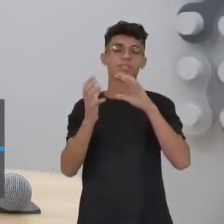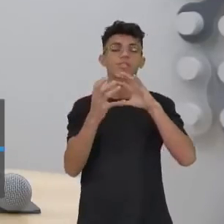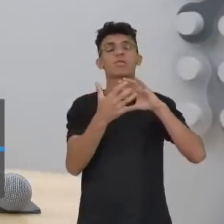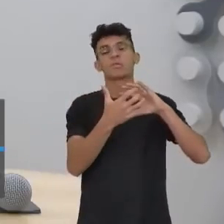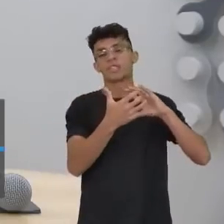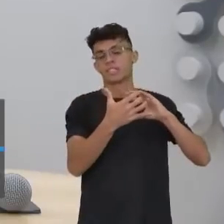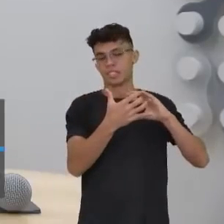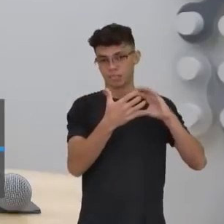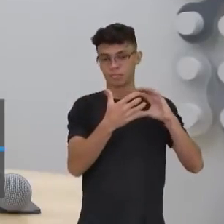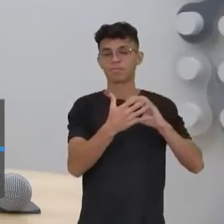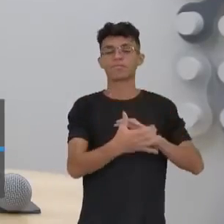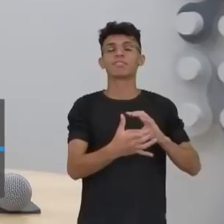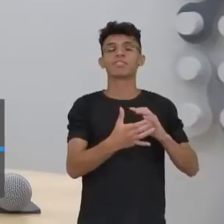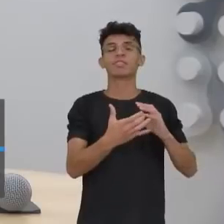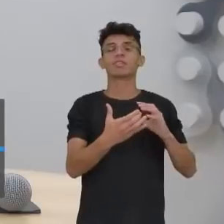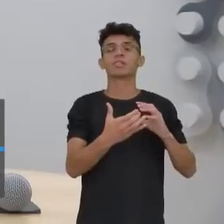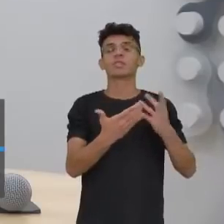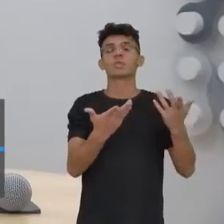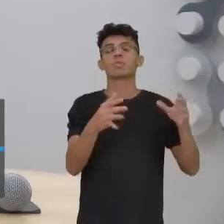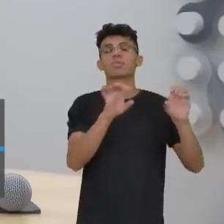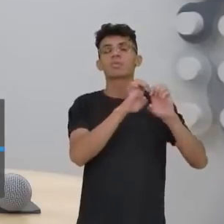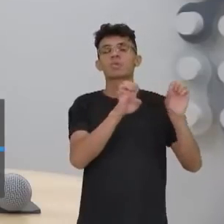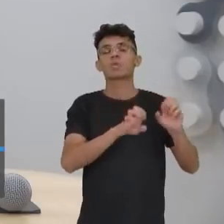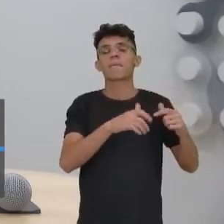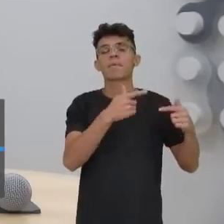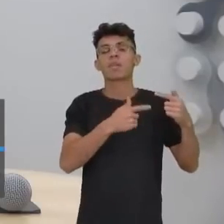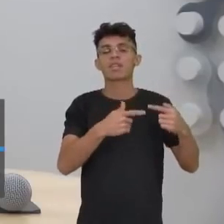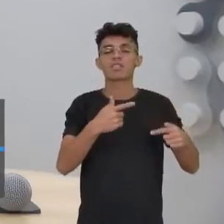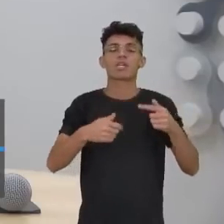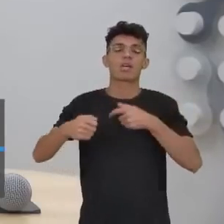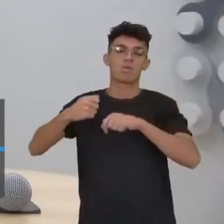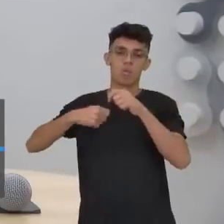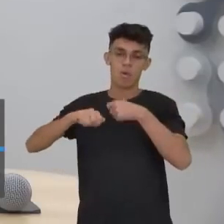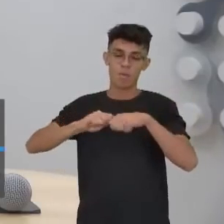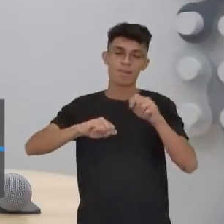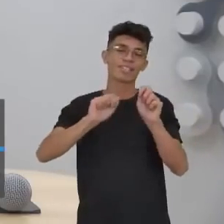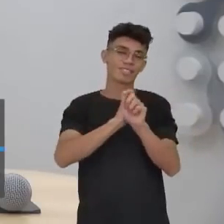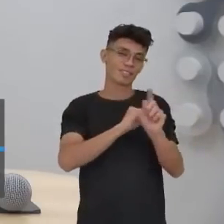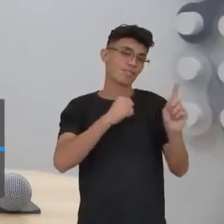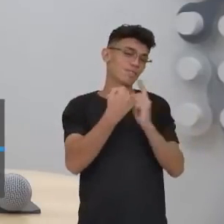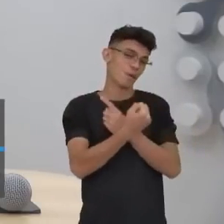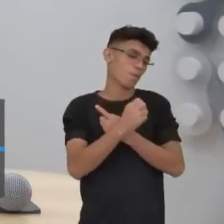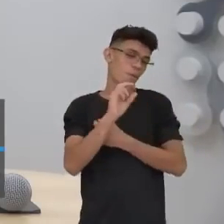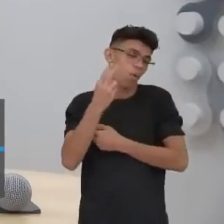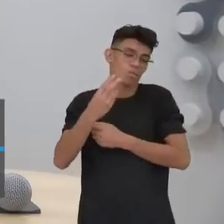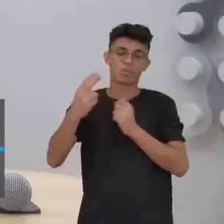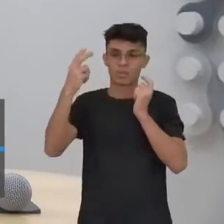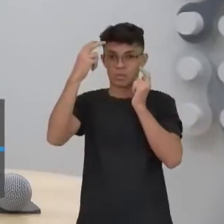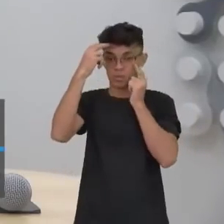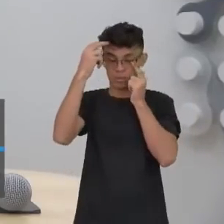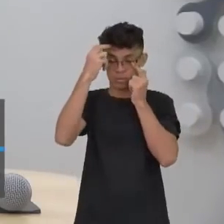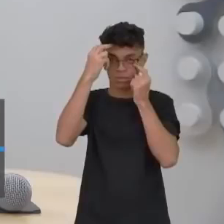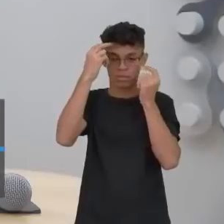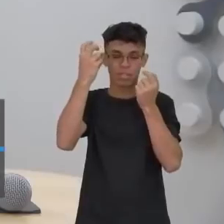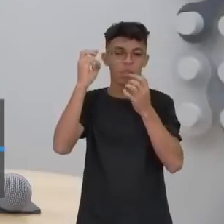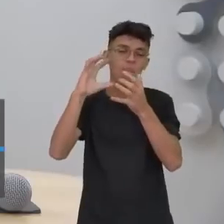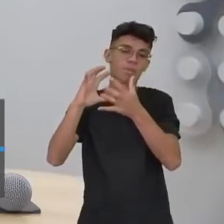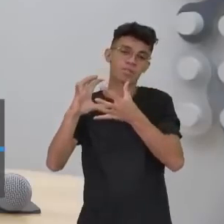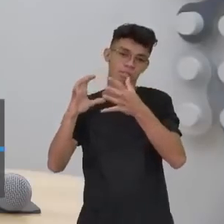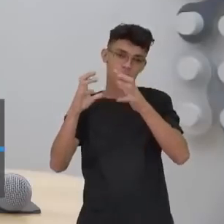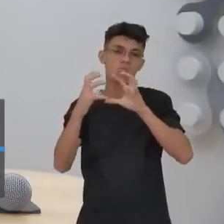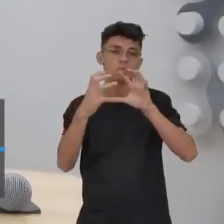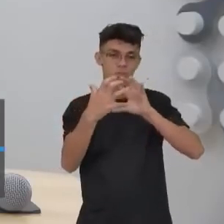uma determinada estrutura política, econômica, social ou cultural, né? Uma